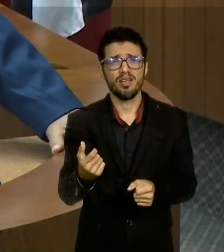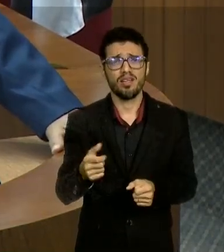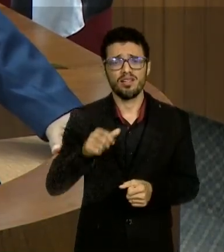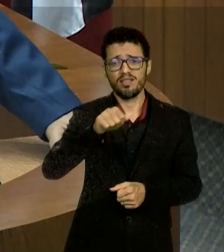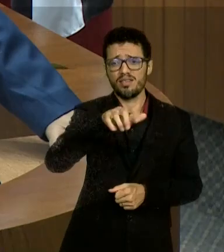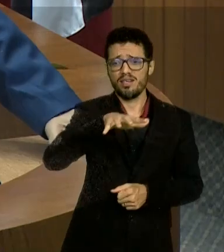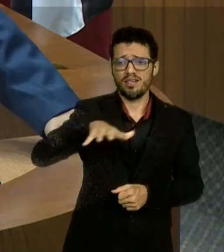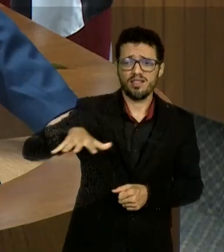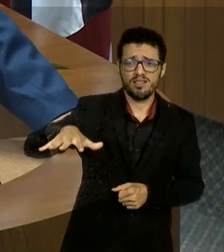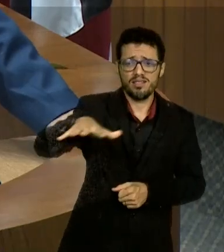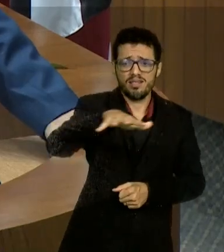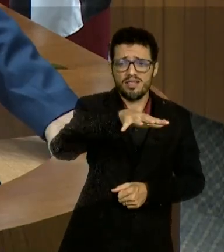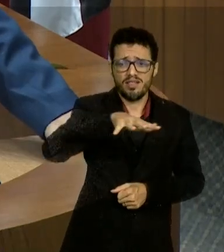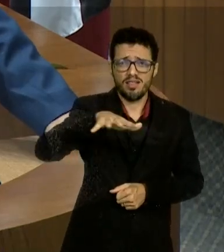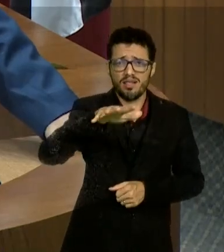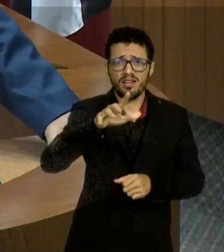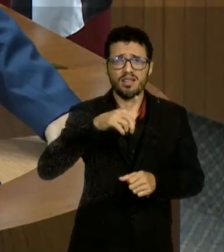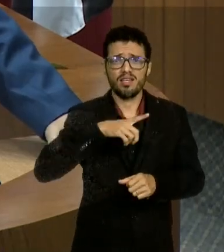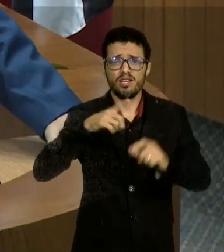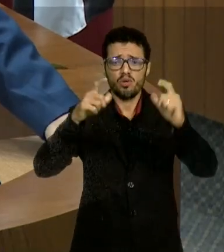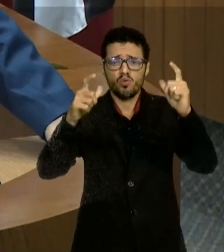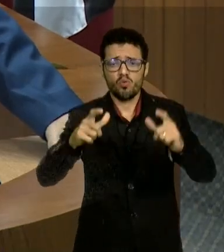o centro de lançamento,